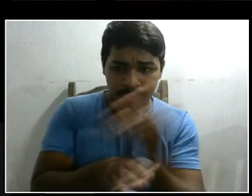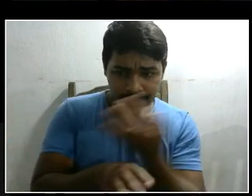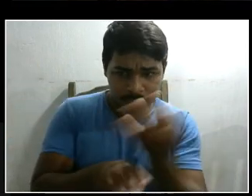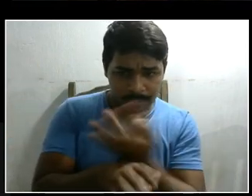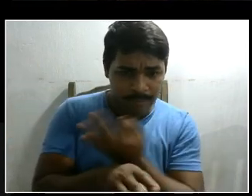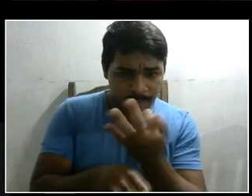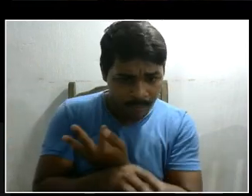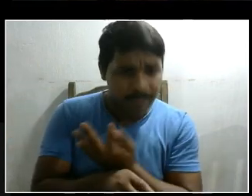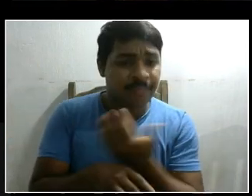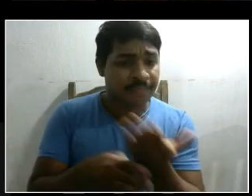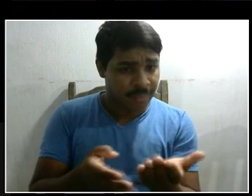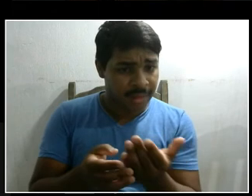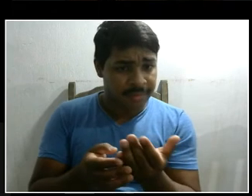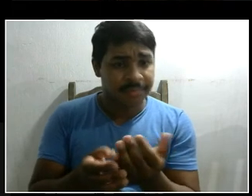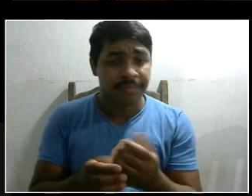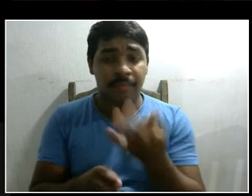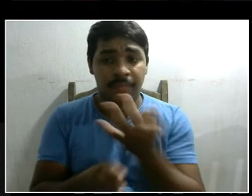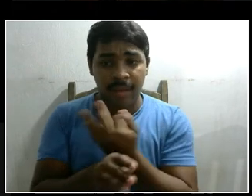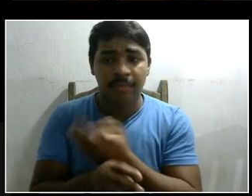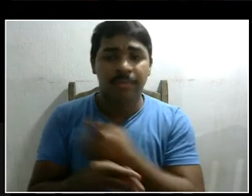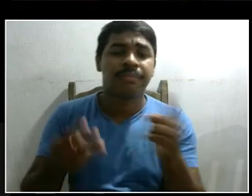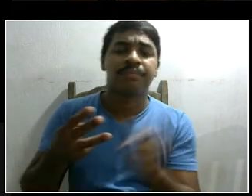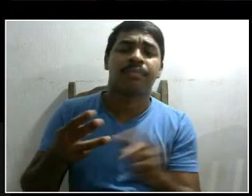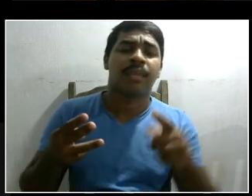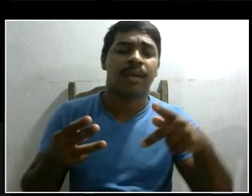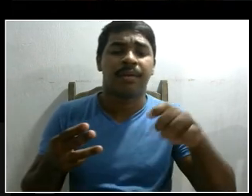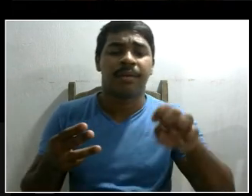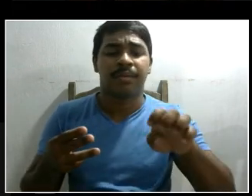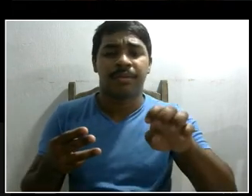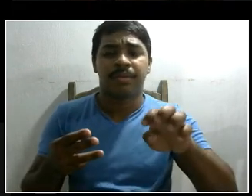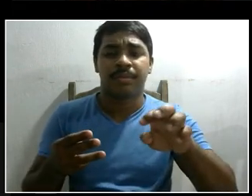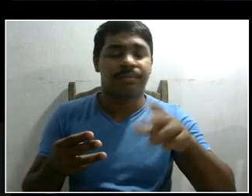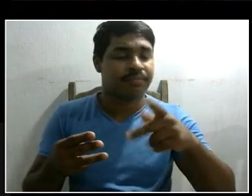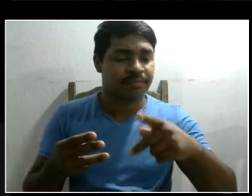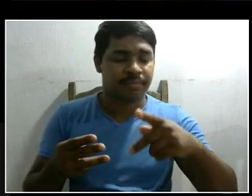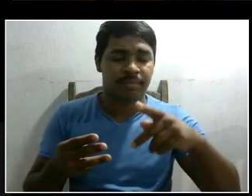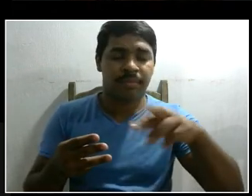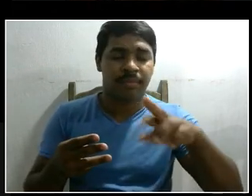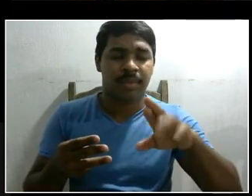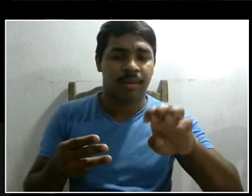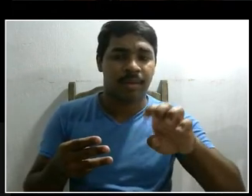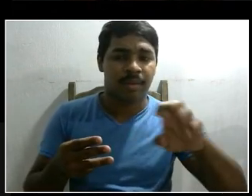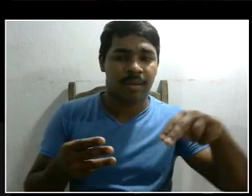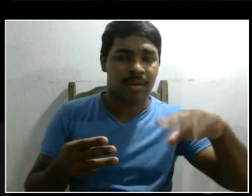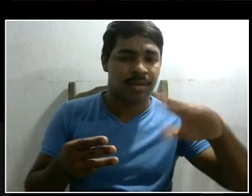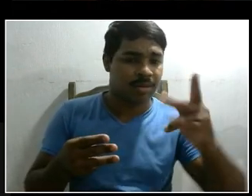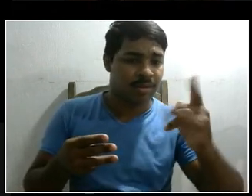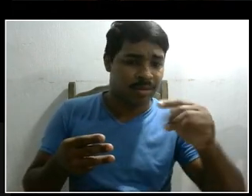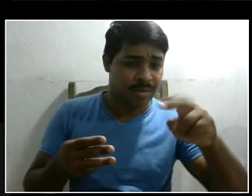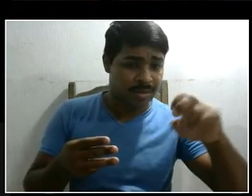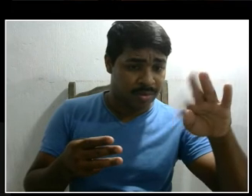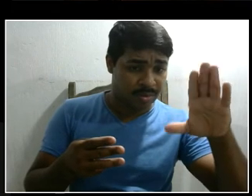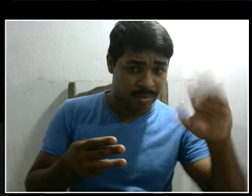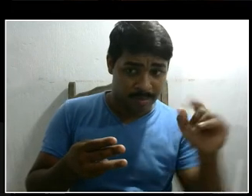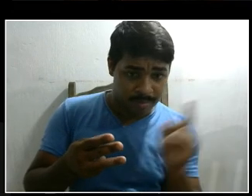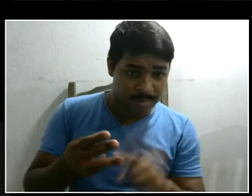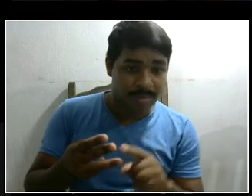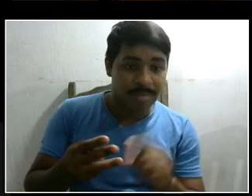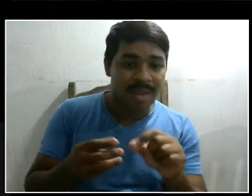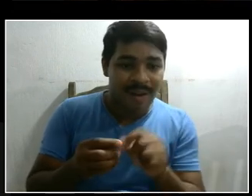está vazio, ela vai ser preenchida, tá? Então, essa matriz, ela serve também para preenchimento. Serve também para transporte